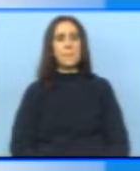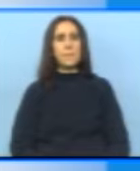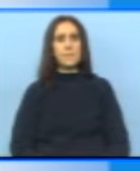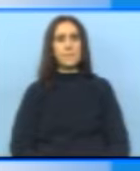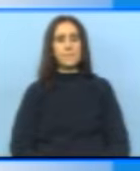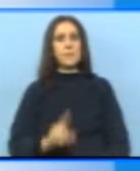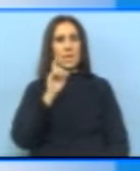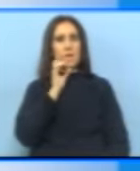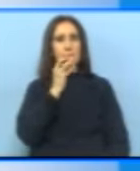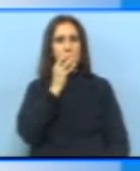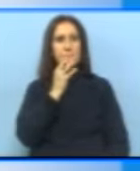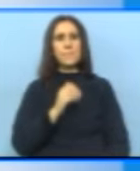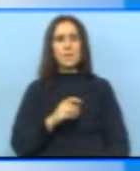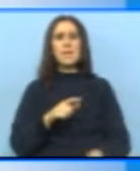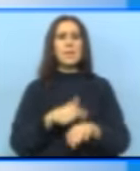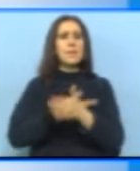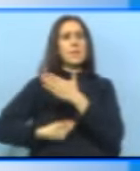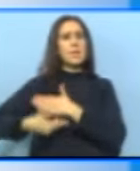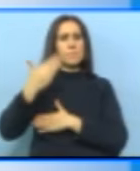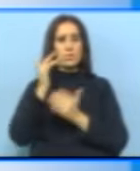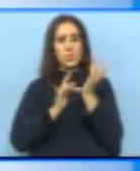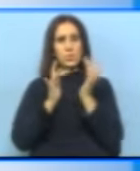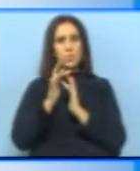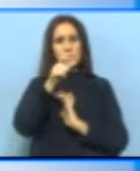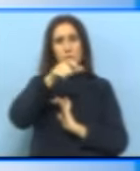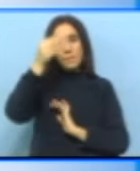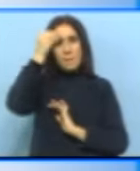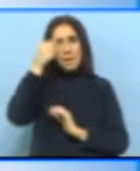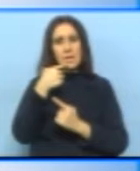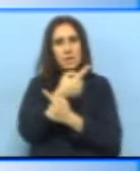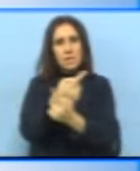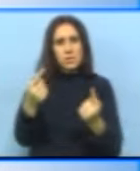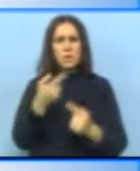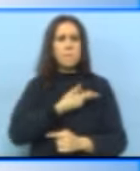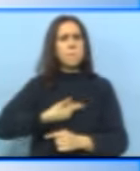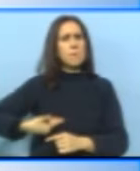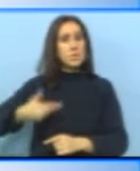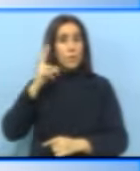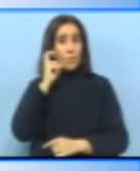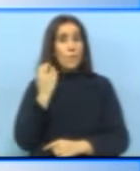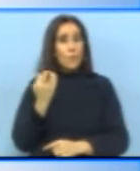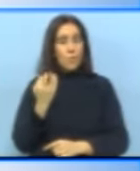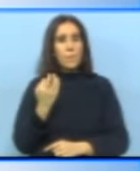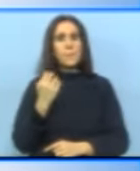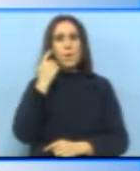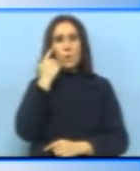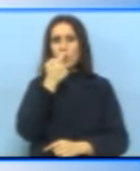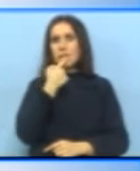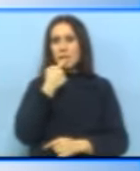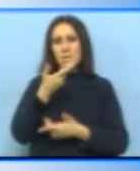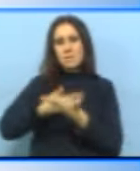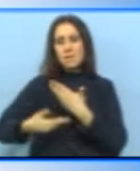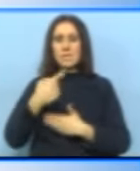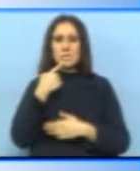Naquele tempo, disse Jesus aos seus discípulos: Ouvistes o que foi dito aos antigos, olho por olho e dente por